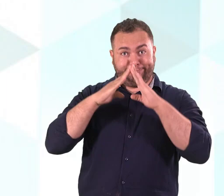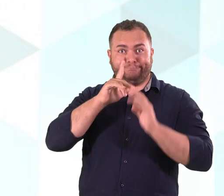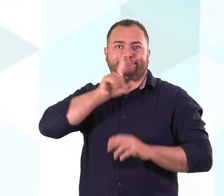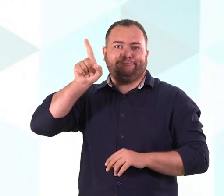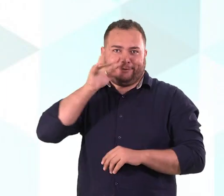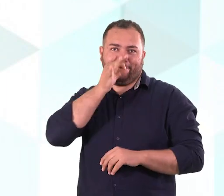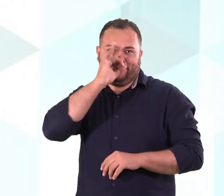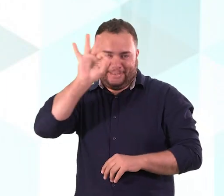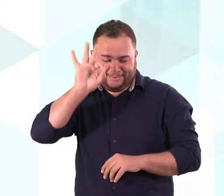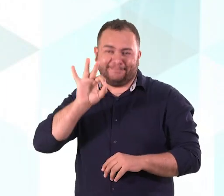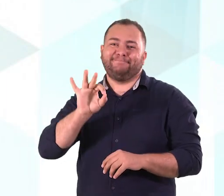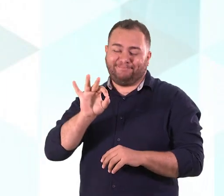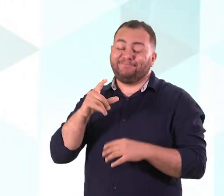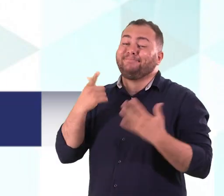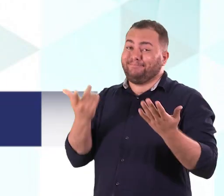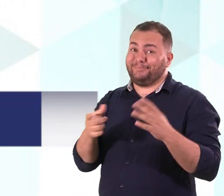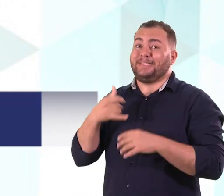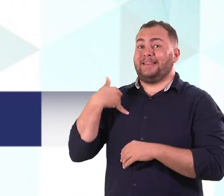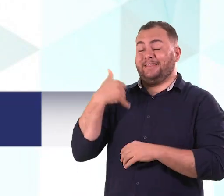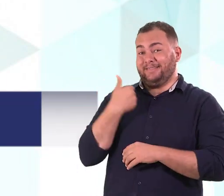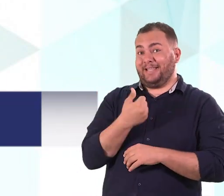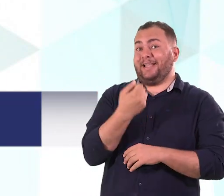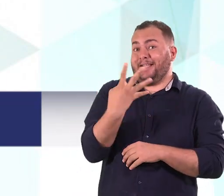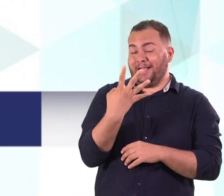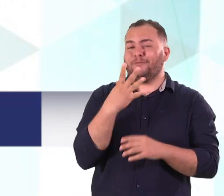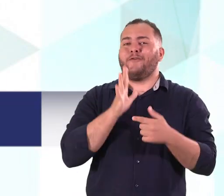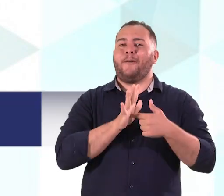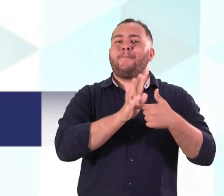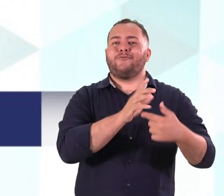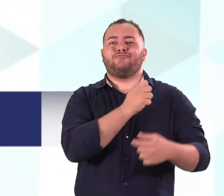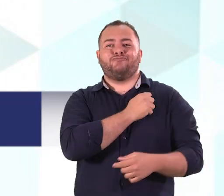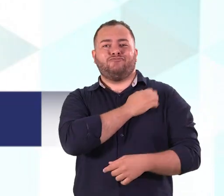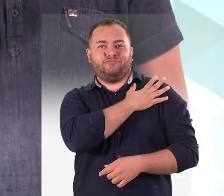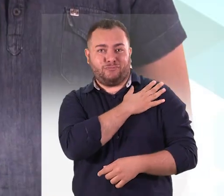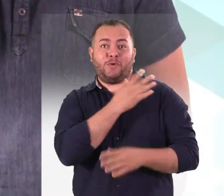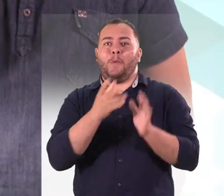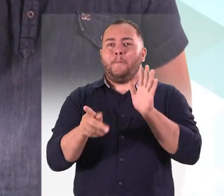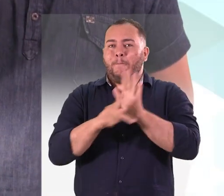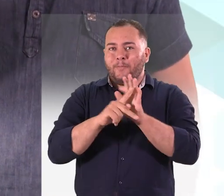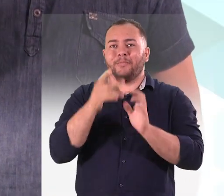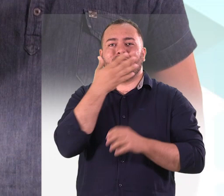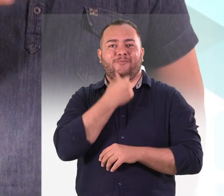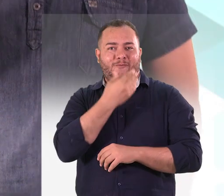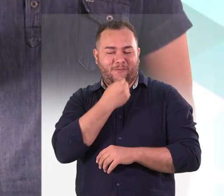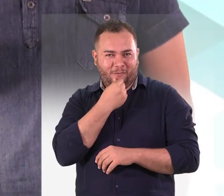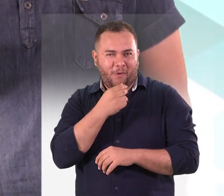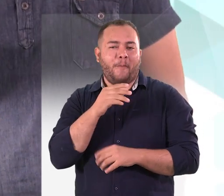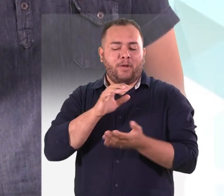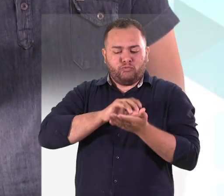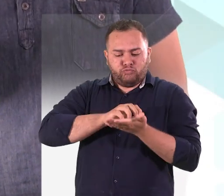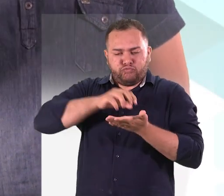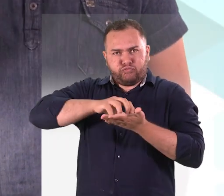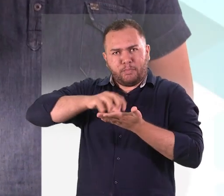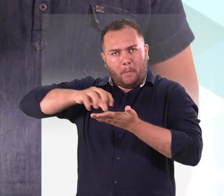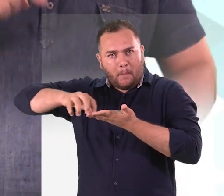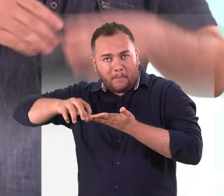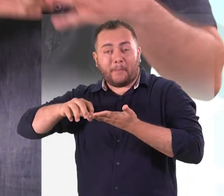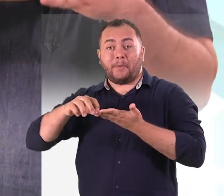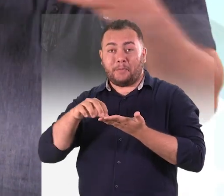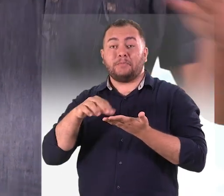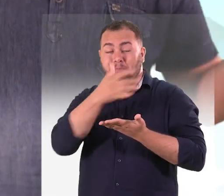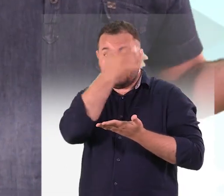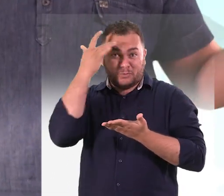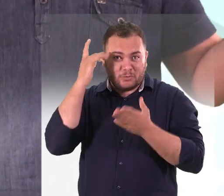frança aos 14 anos brasil foi apresentado um capitão do exército que os leões jogam inscrito em alto relevo para que